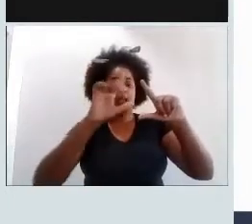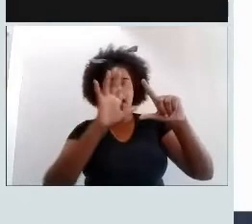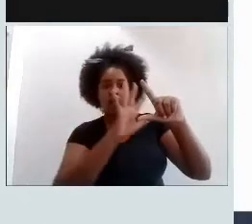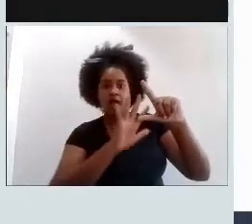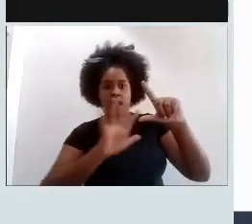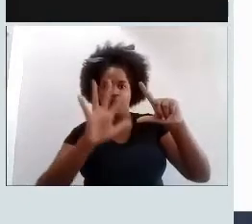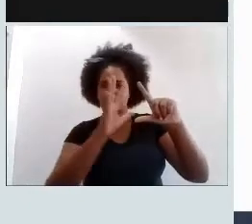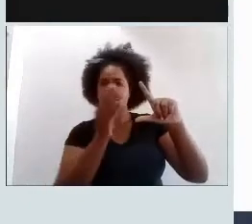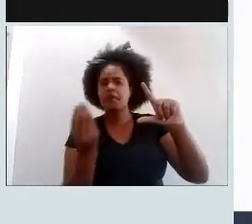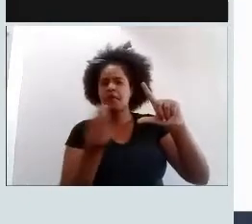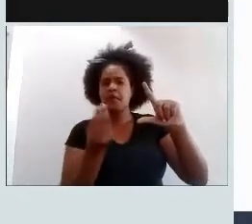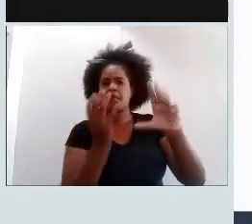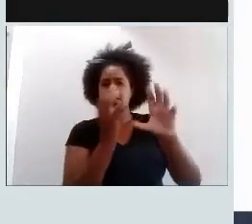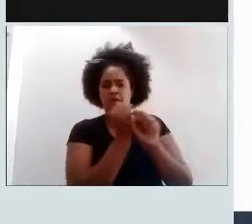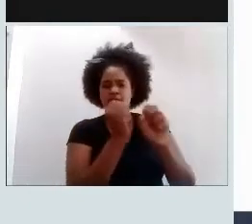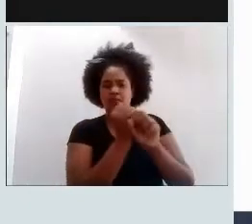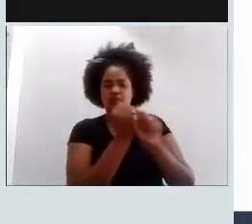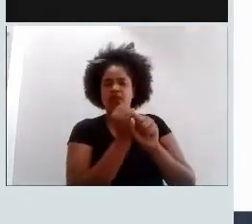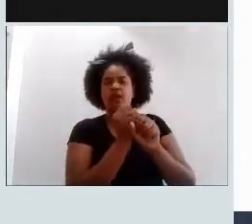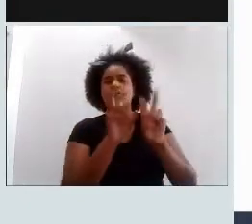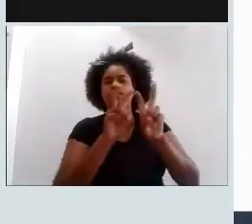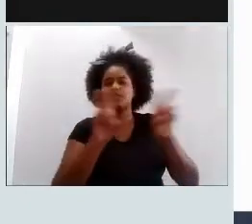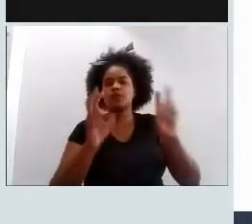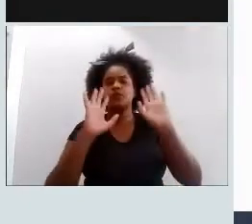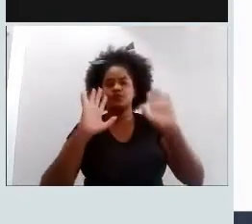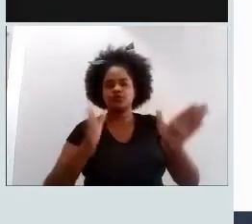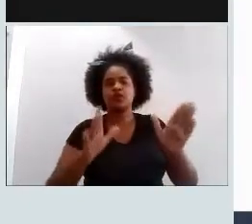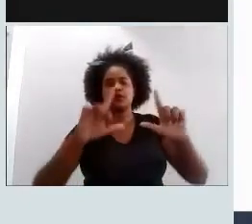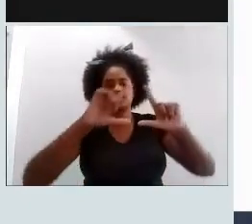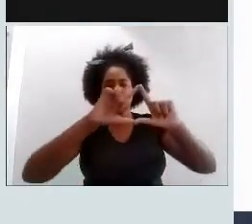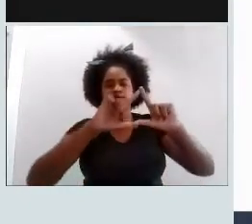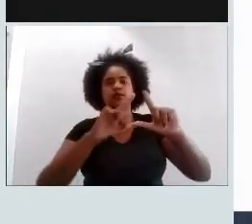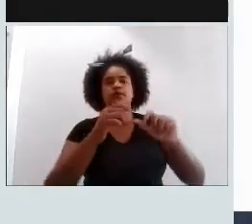a formulazinha do triângulo, certo? A área da base